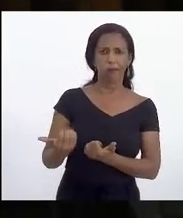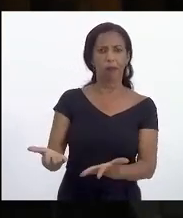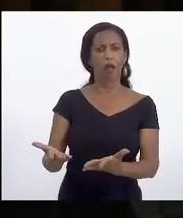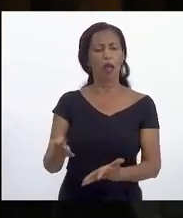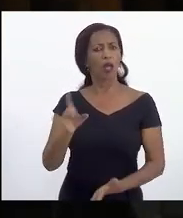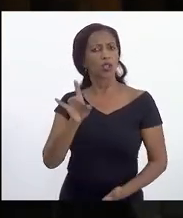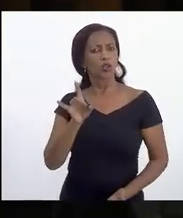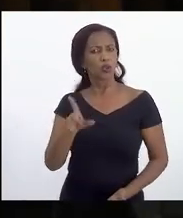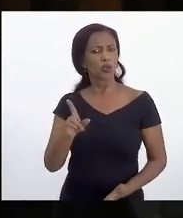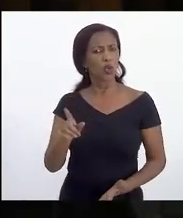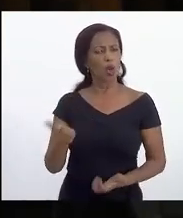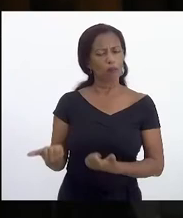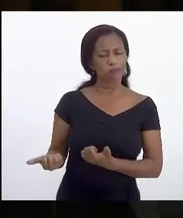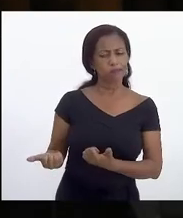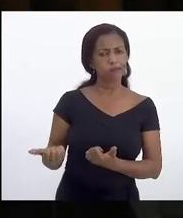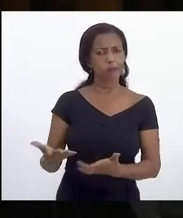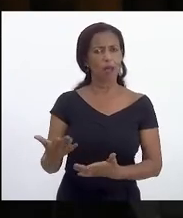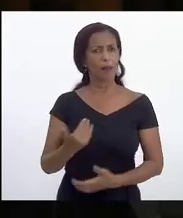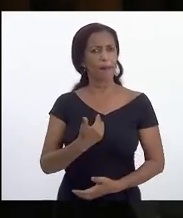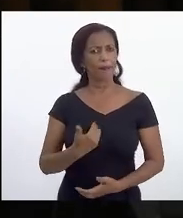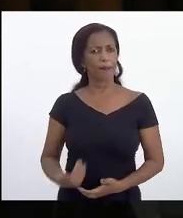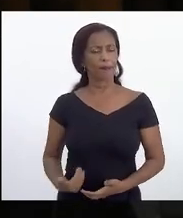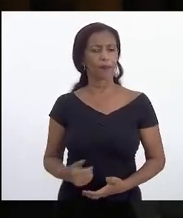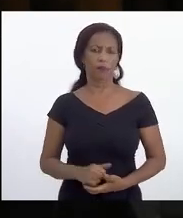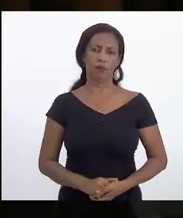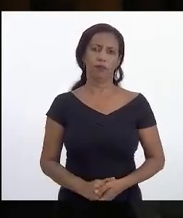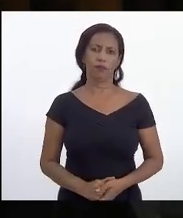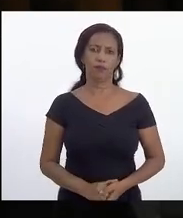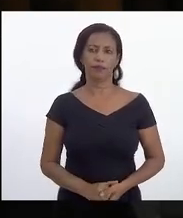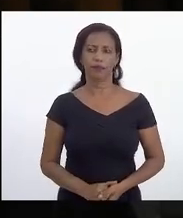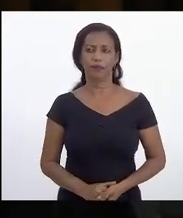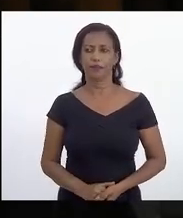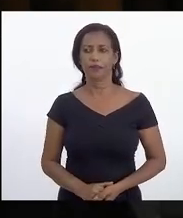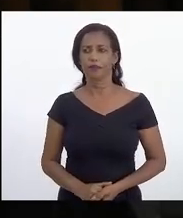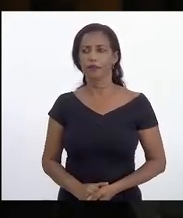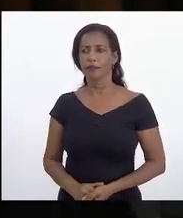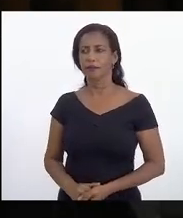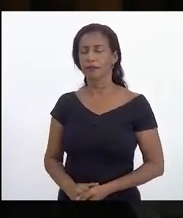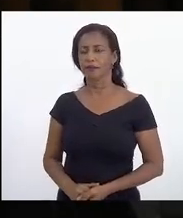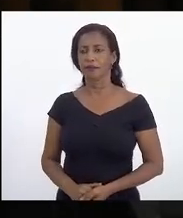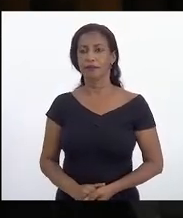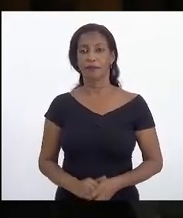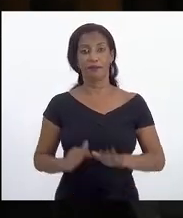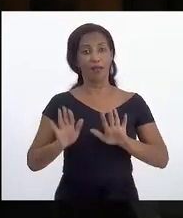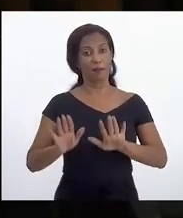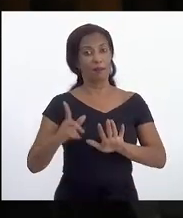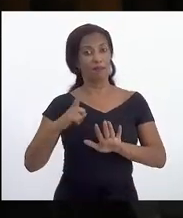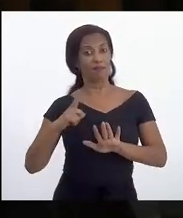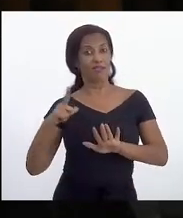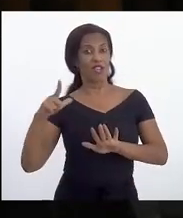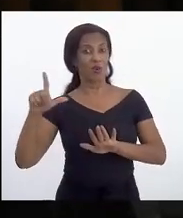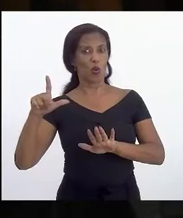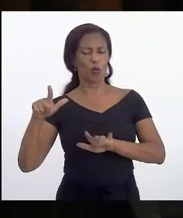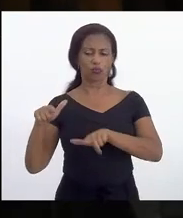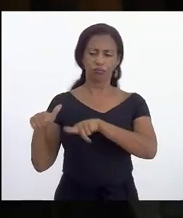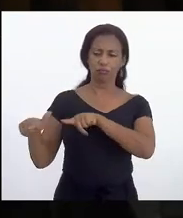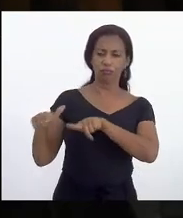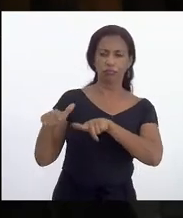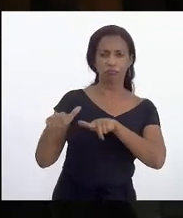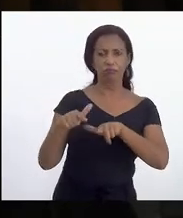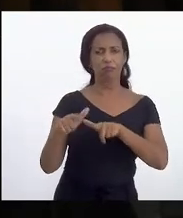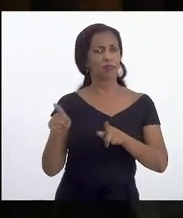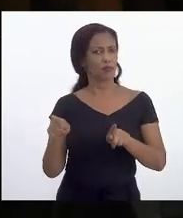só o serviço público pode emprestar é mas tem outras atividades